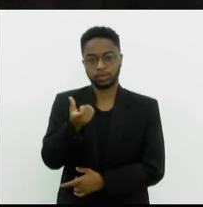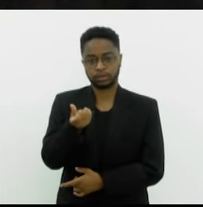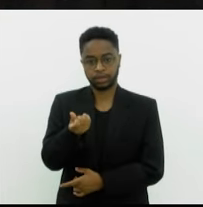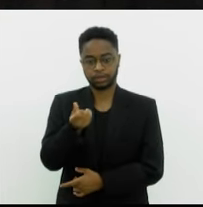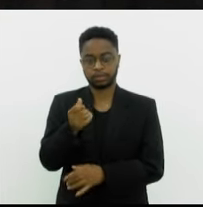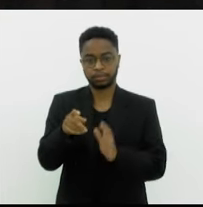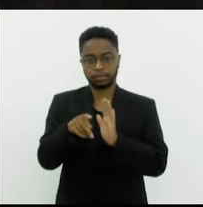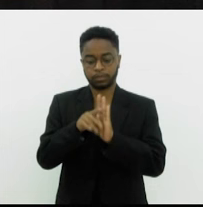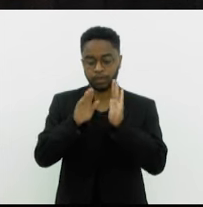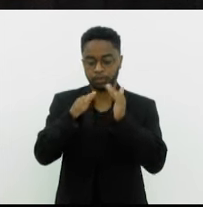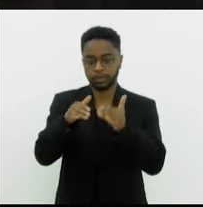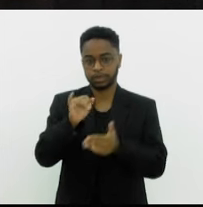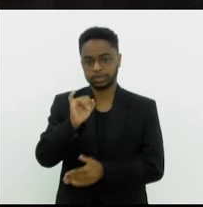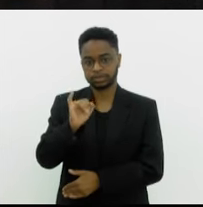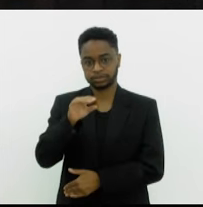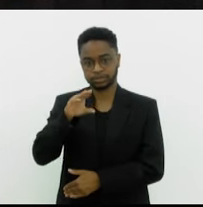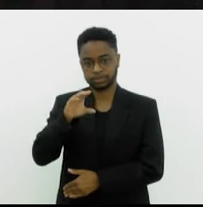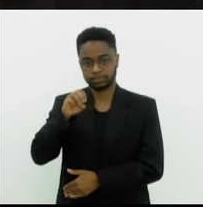23.